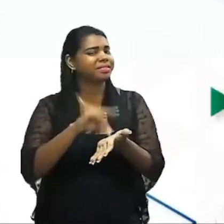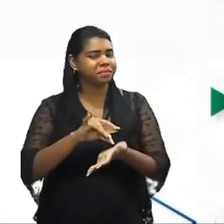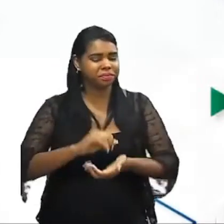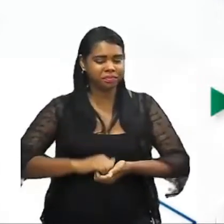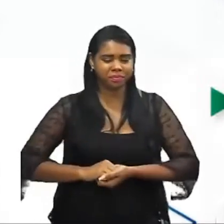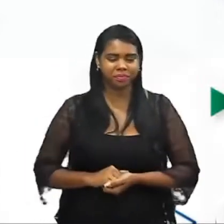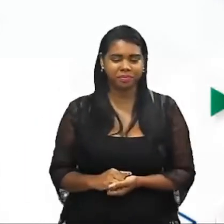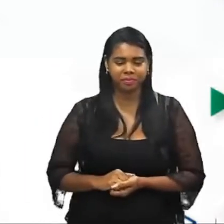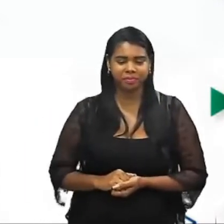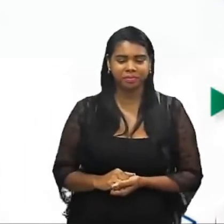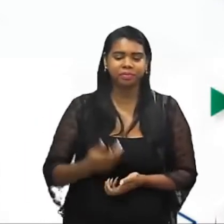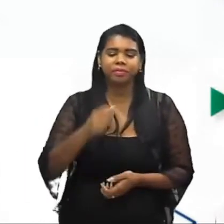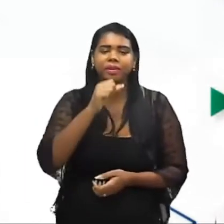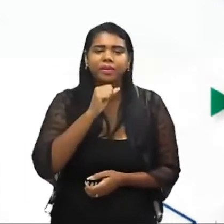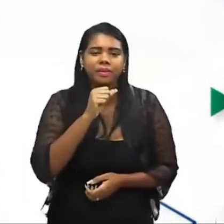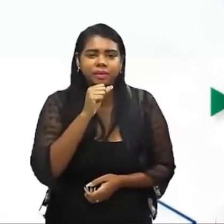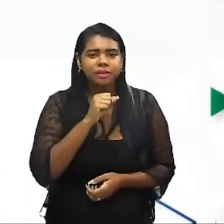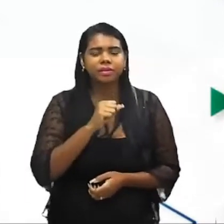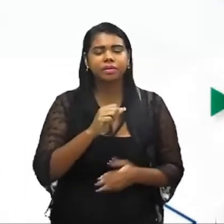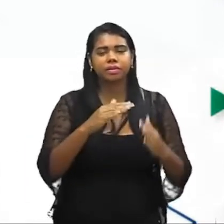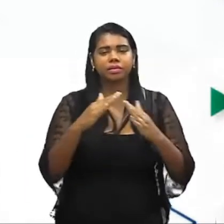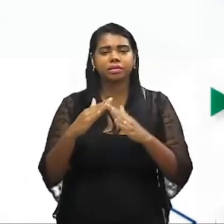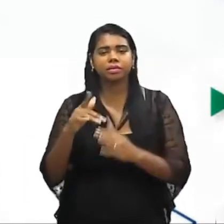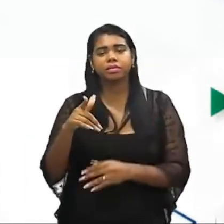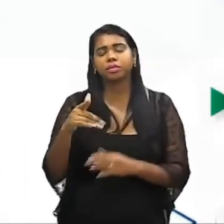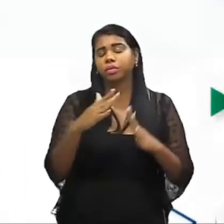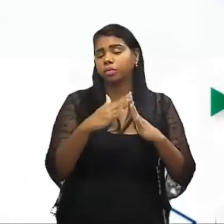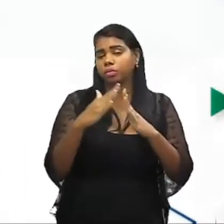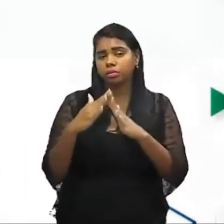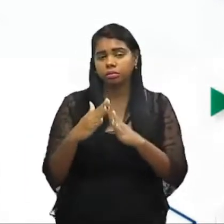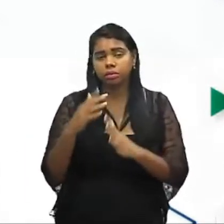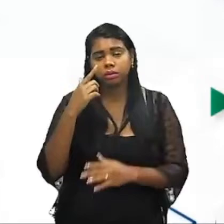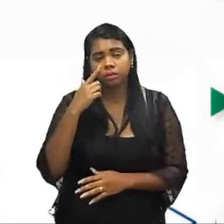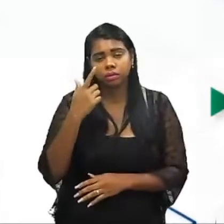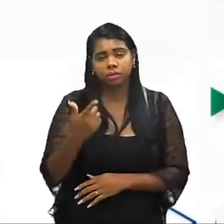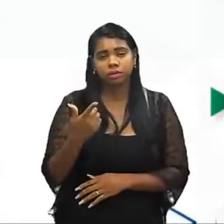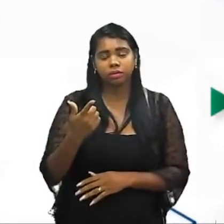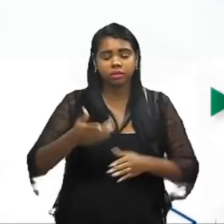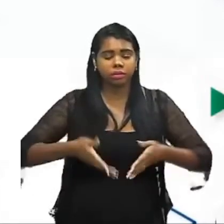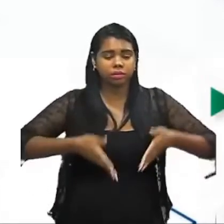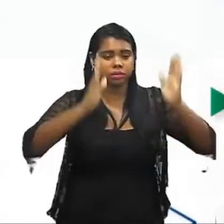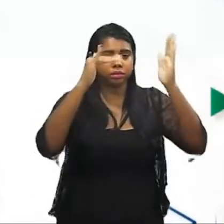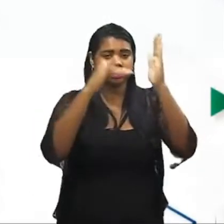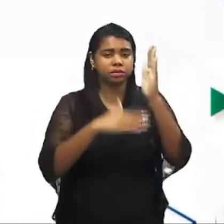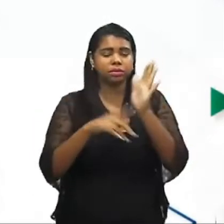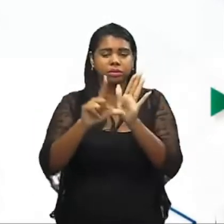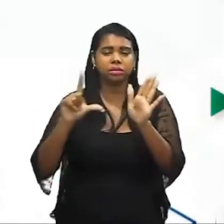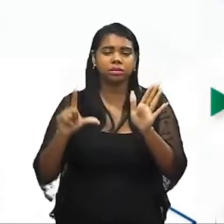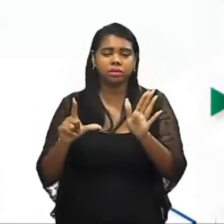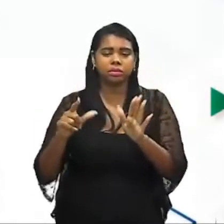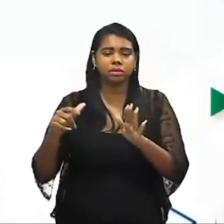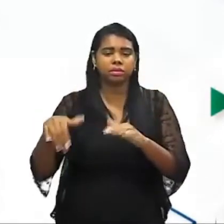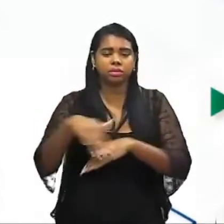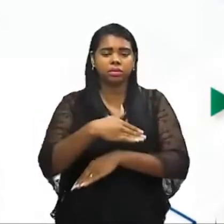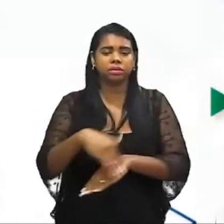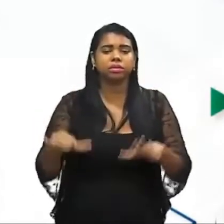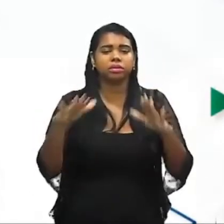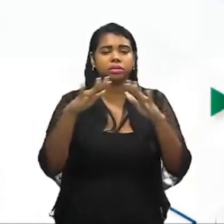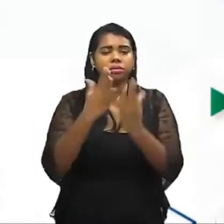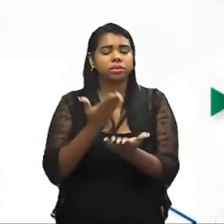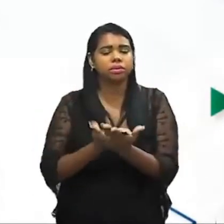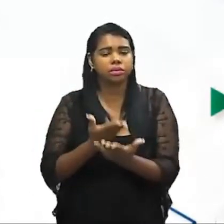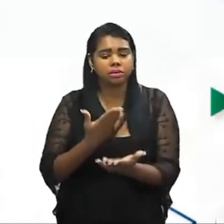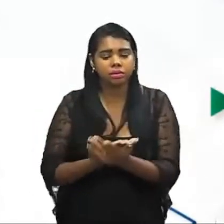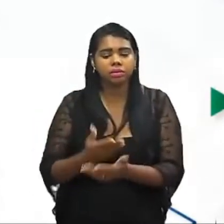seu prédio da sua avó, o seu que você mora, ou de um amigo, ou até aquele prédio lá que você passa antes de ir para sua escola, que tem uma escultura